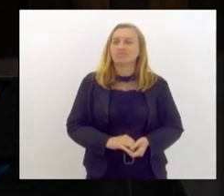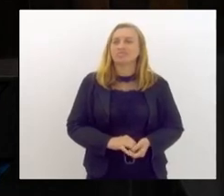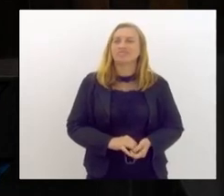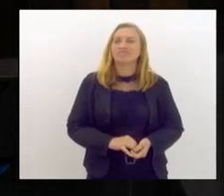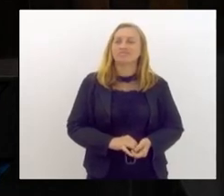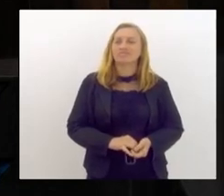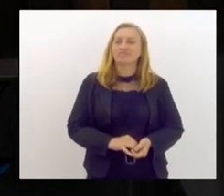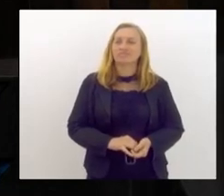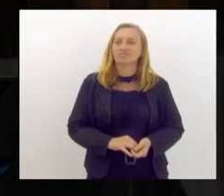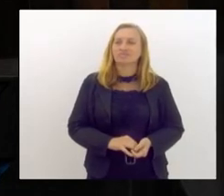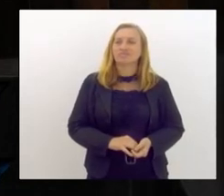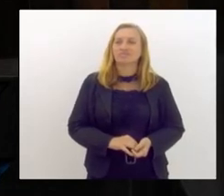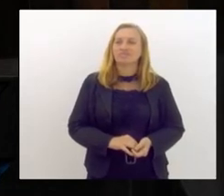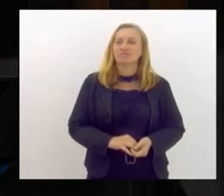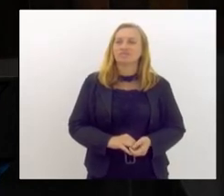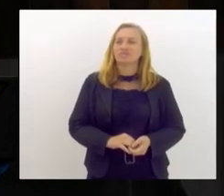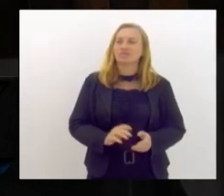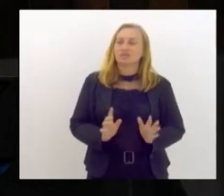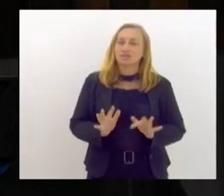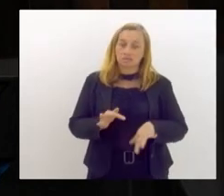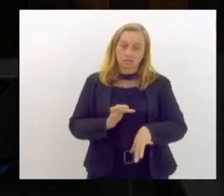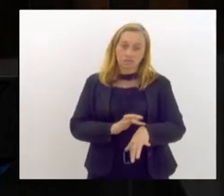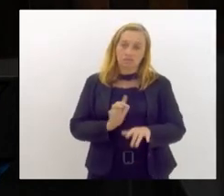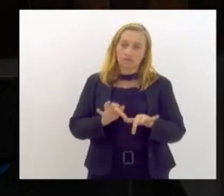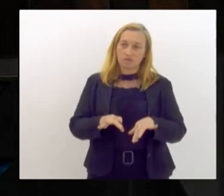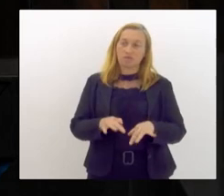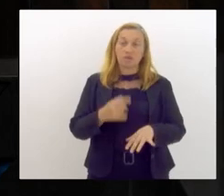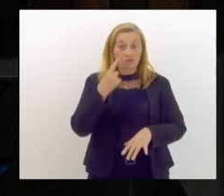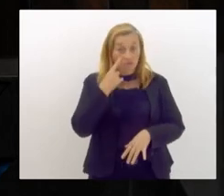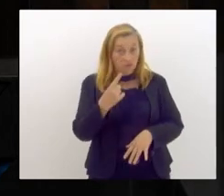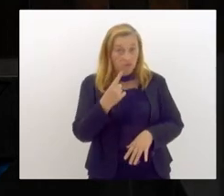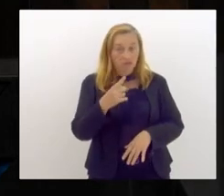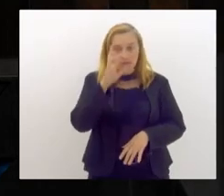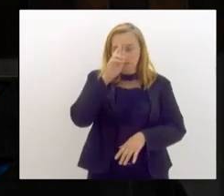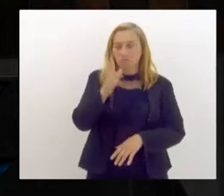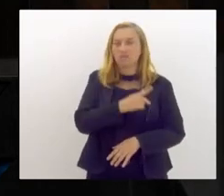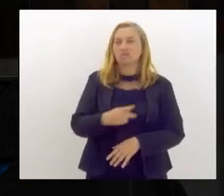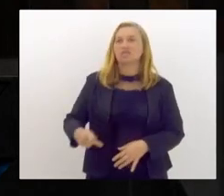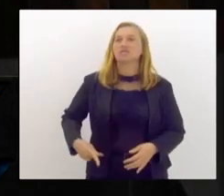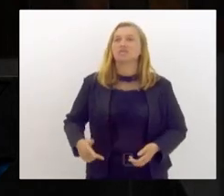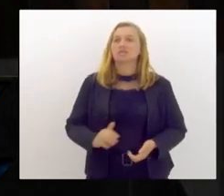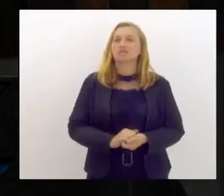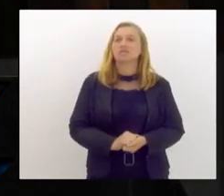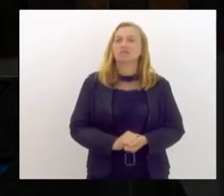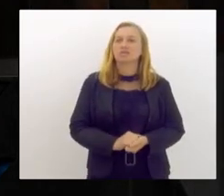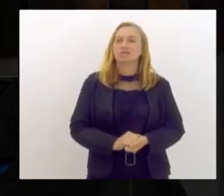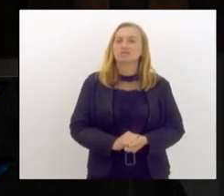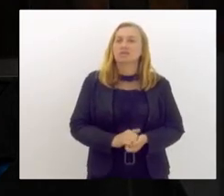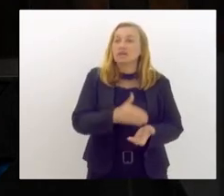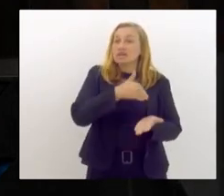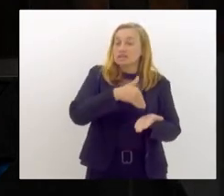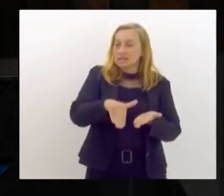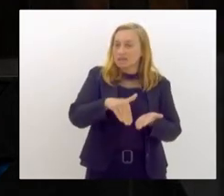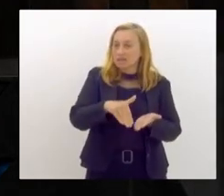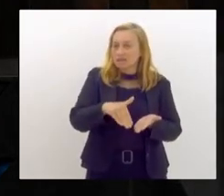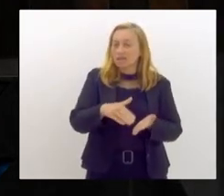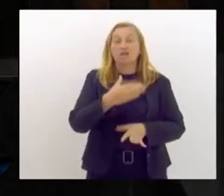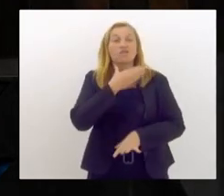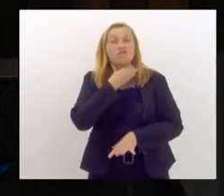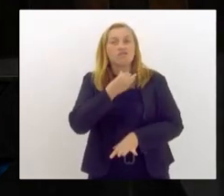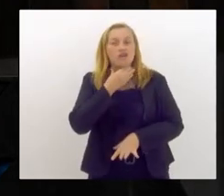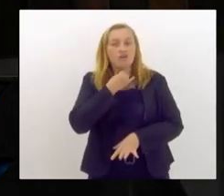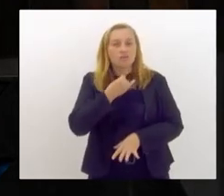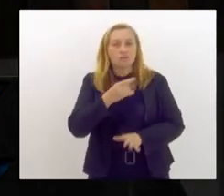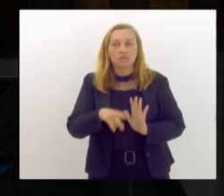As últimas considerações. Eu passei deputado. A enxergar, presidente. Eu passei a enxergar, por exemplo, uma secretária fake de assistência